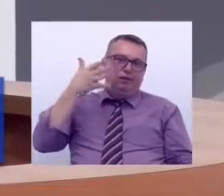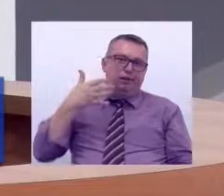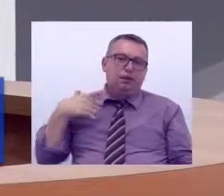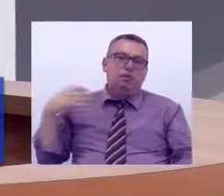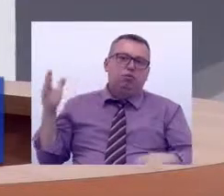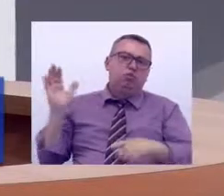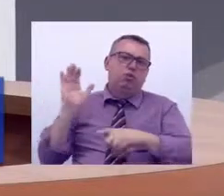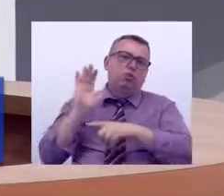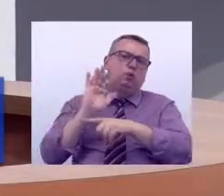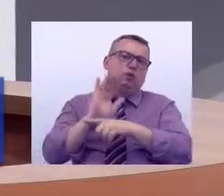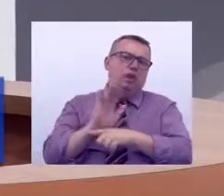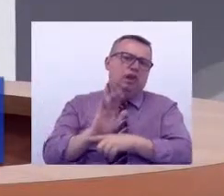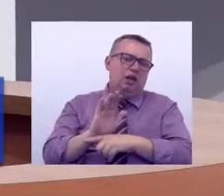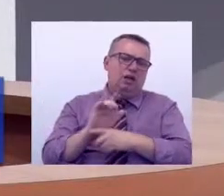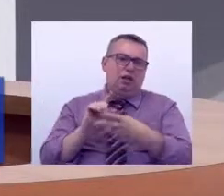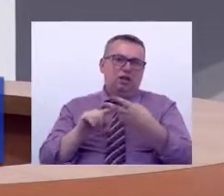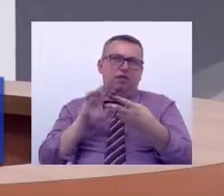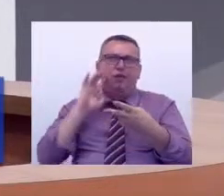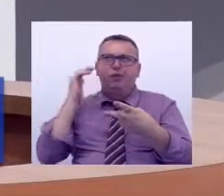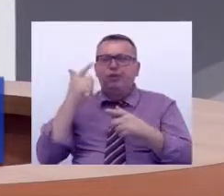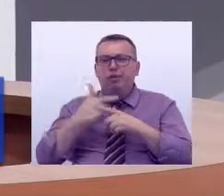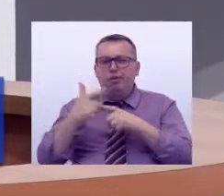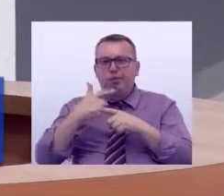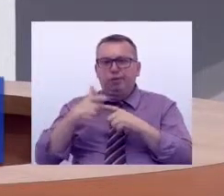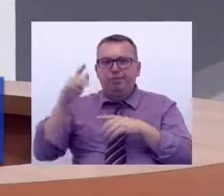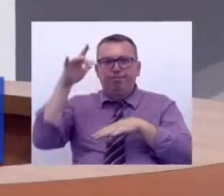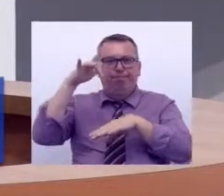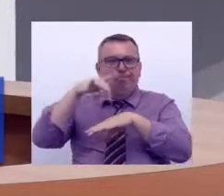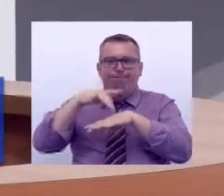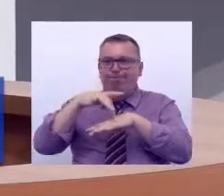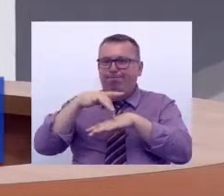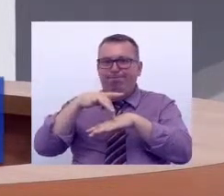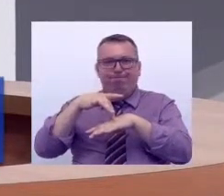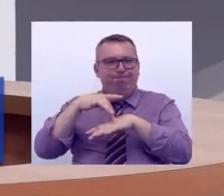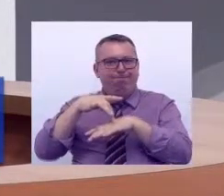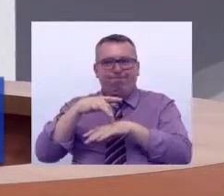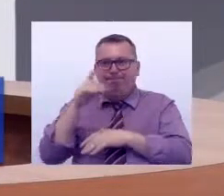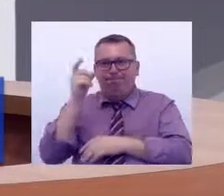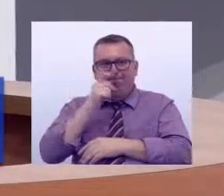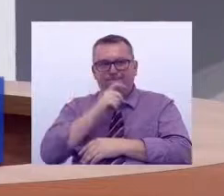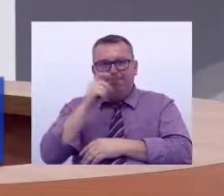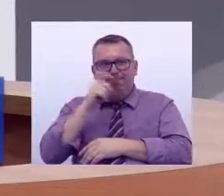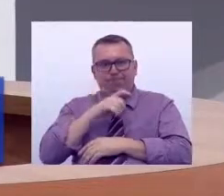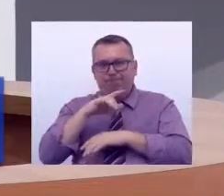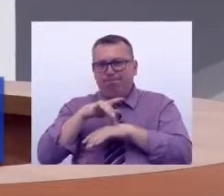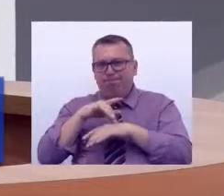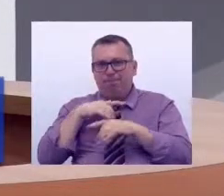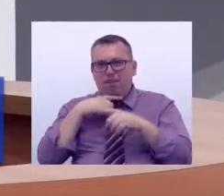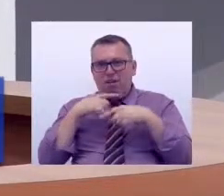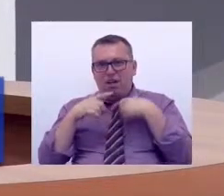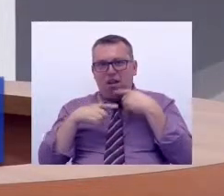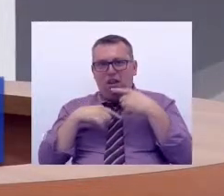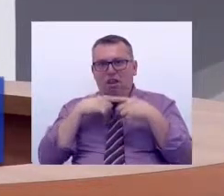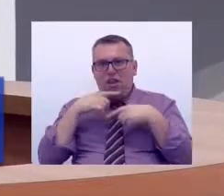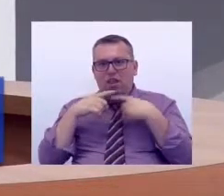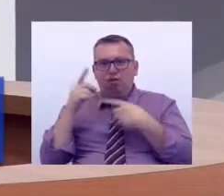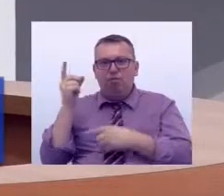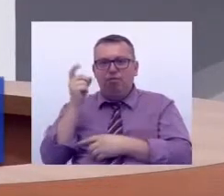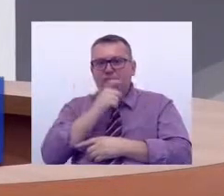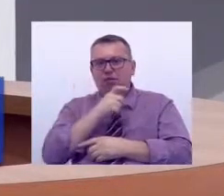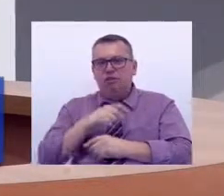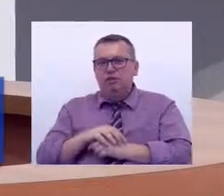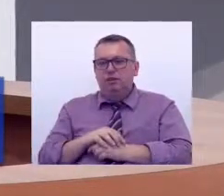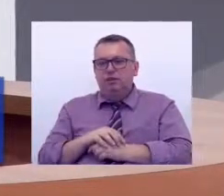solidários, que nós vamos resolver o problema do hospital. Mentira! Balela, mentira!